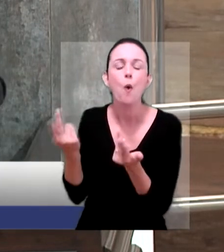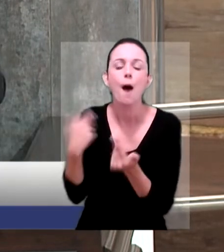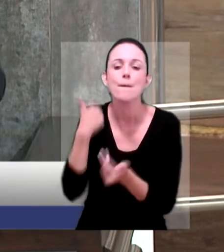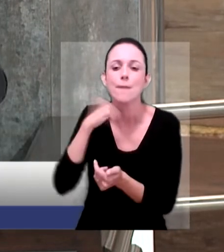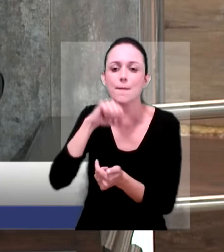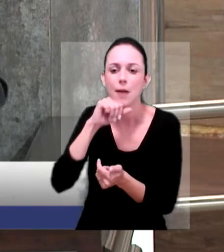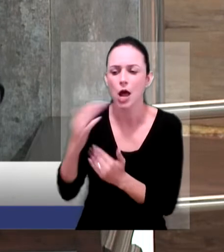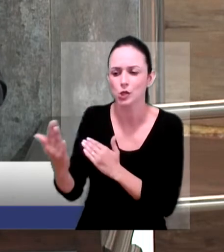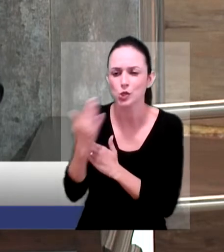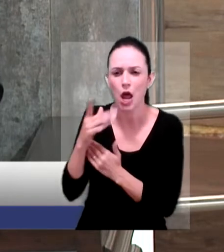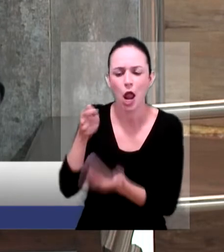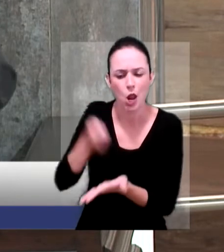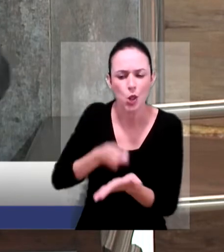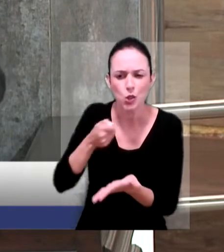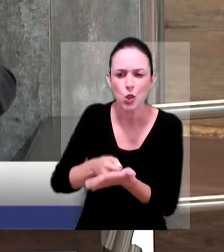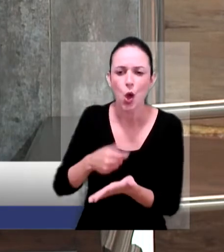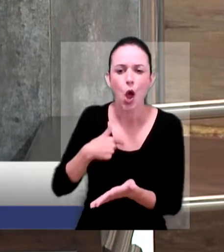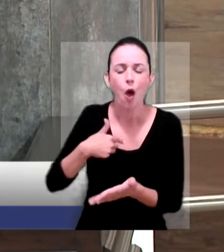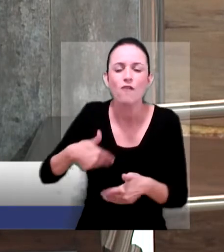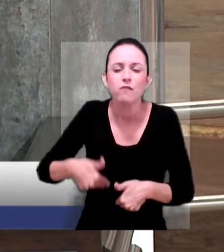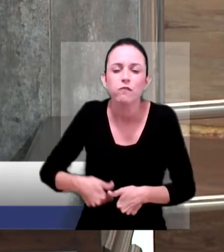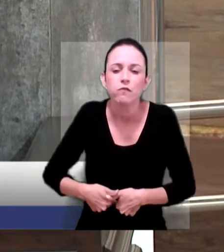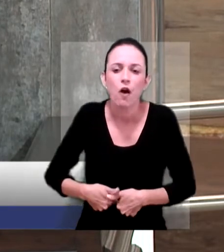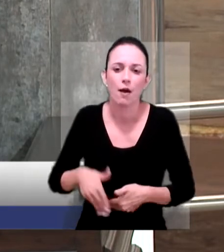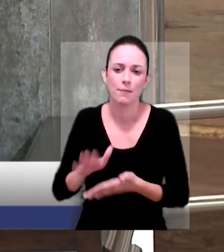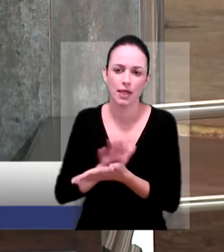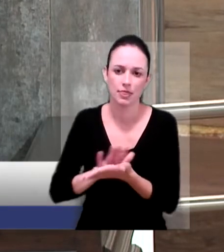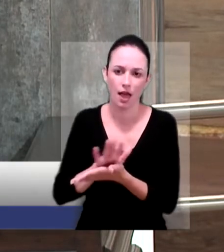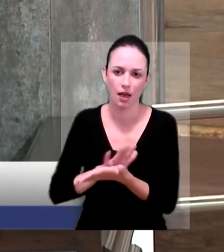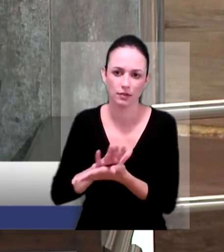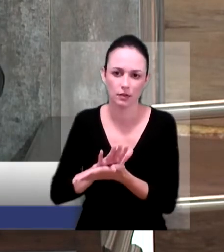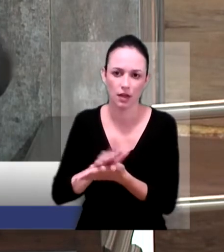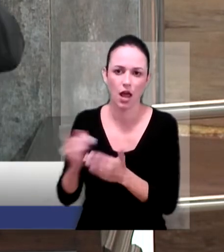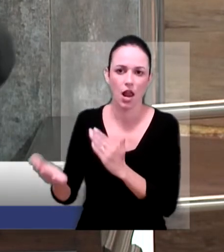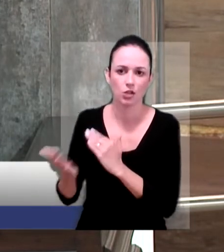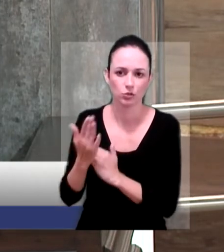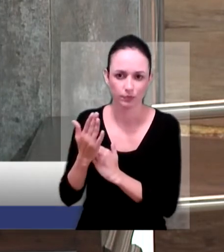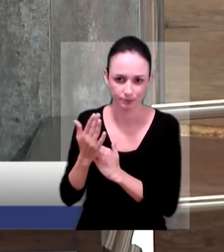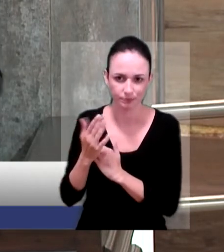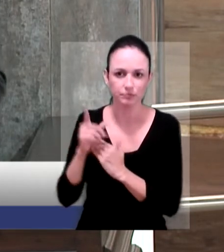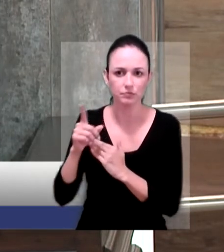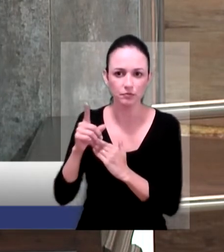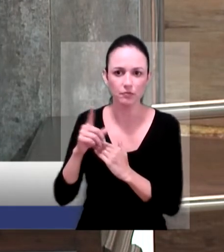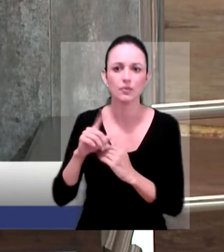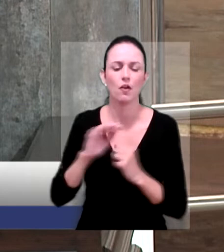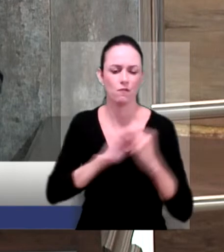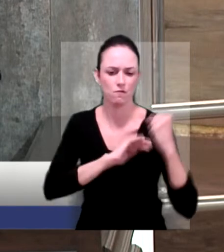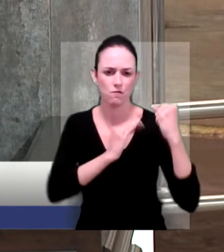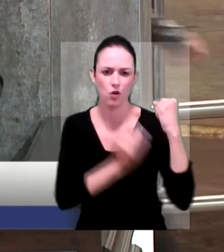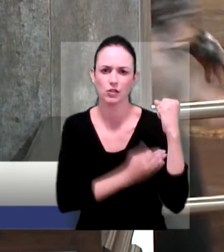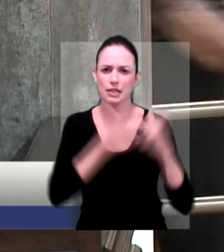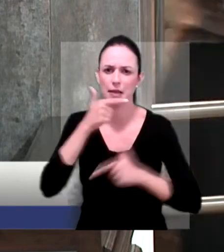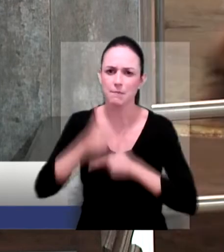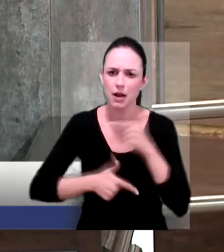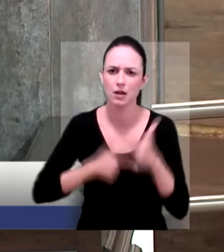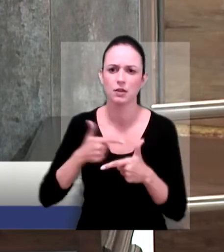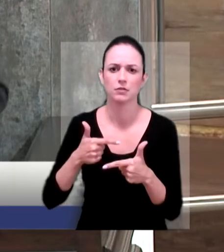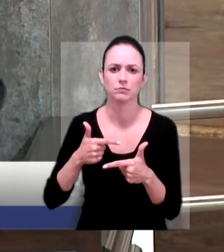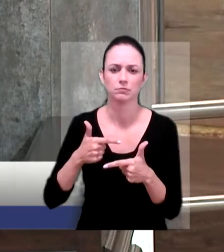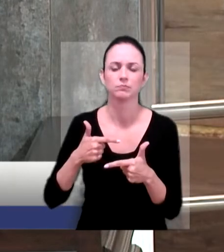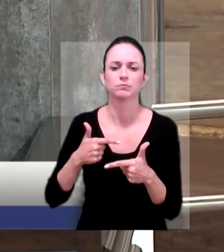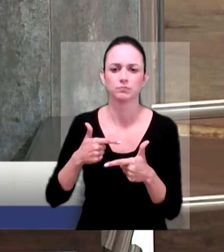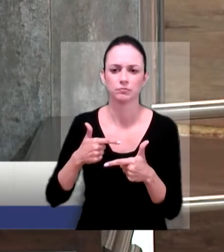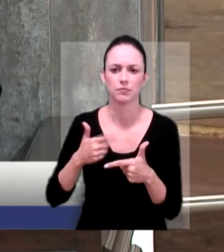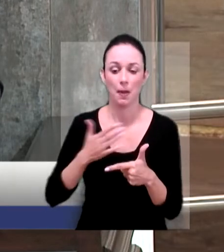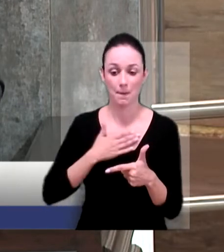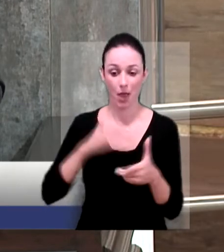garantir que ia cuidar de mim. A minha mãe, que me ensinou a força do trabalho, não deixou de trabalhar um dia. E a minha esposa e